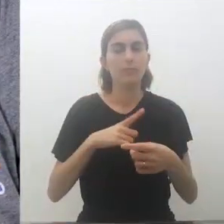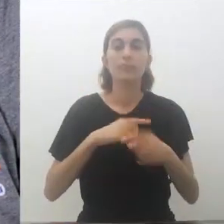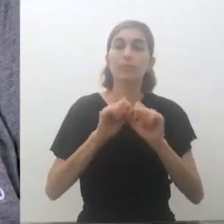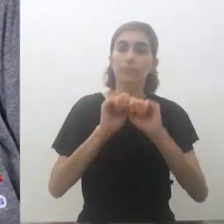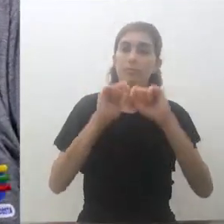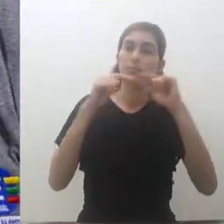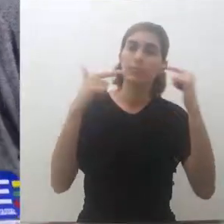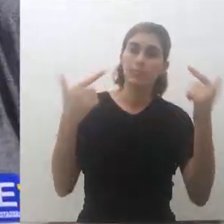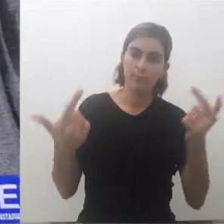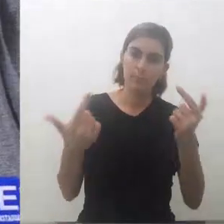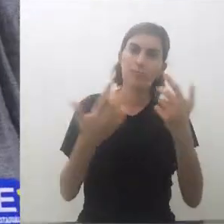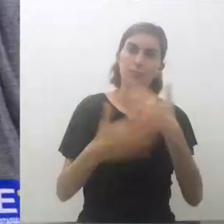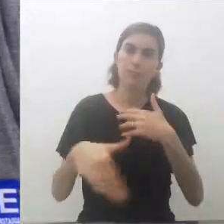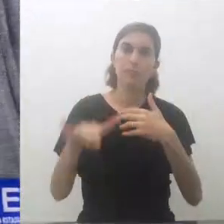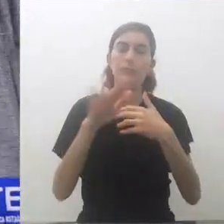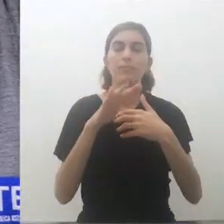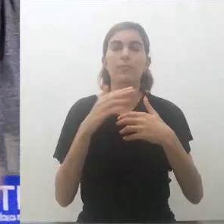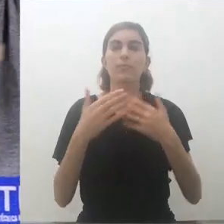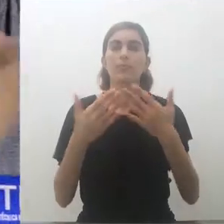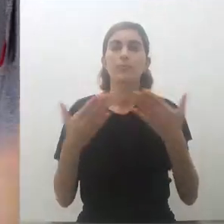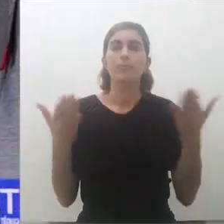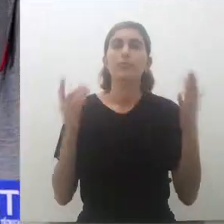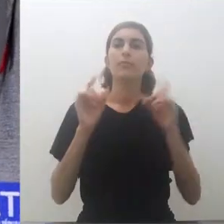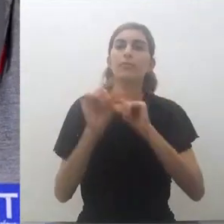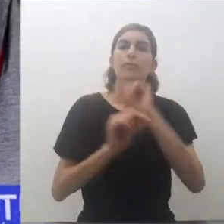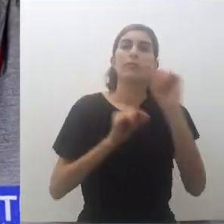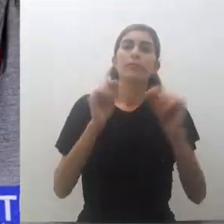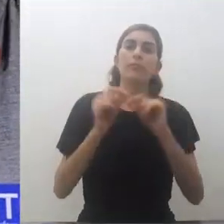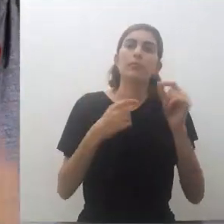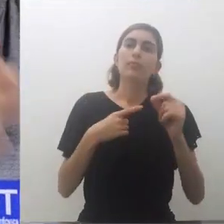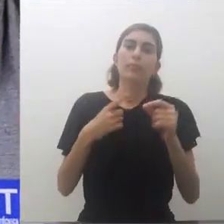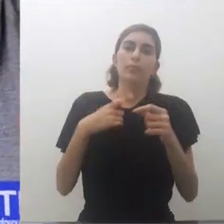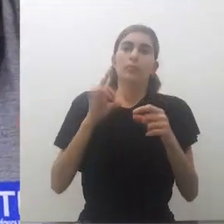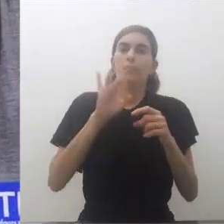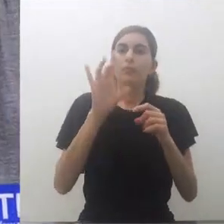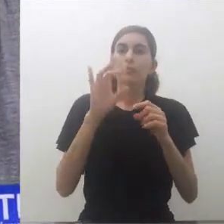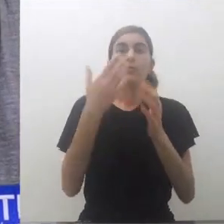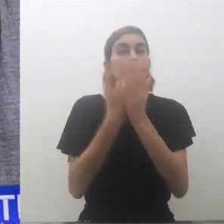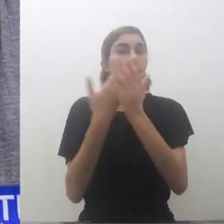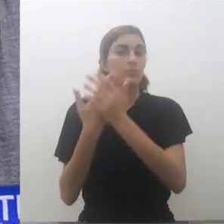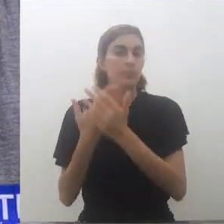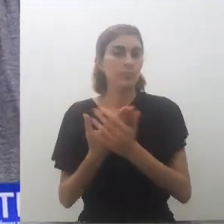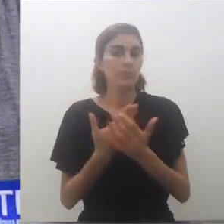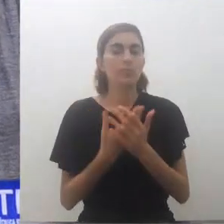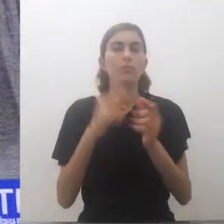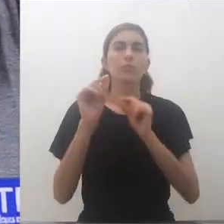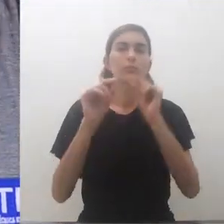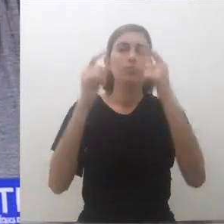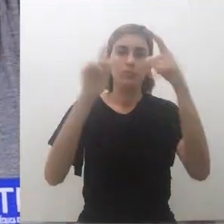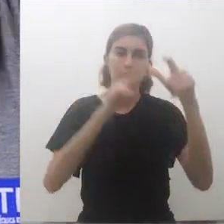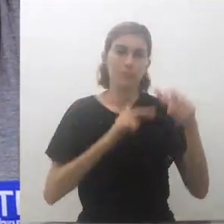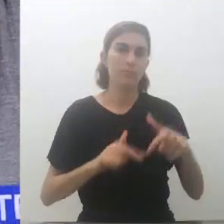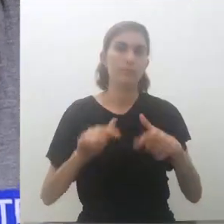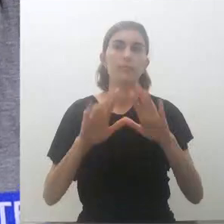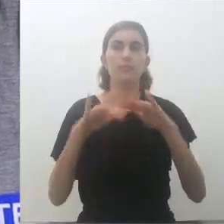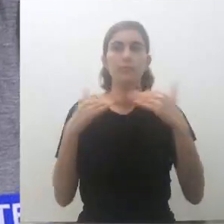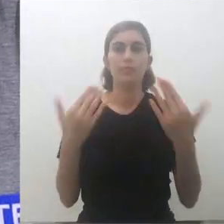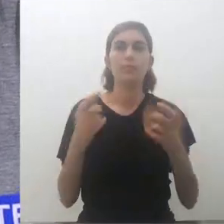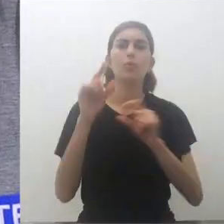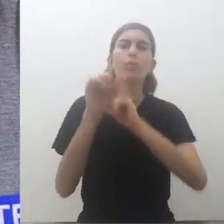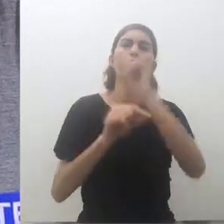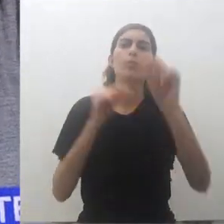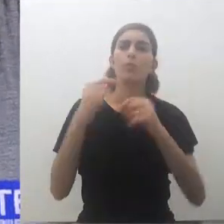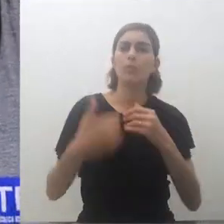isso é um rabisco, isso é um croquis, apenas para fazer um estudo sobre o ambiente, sobre o que vai compor